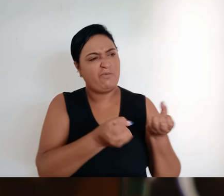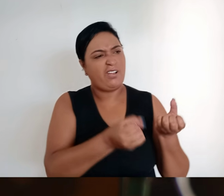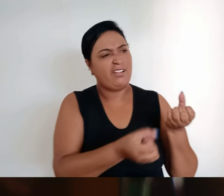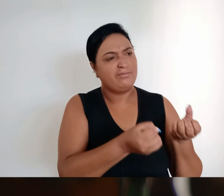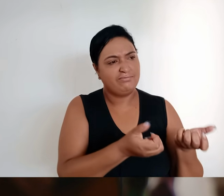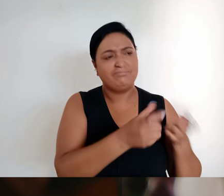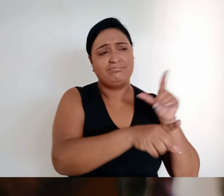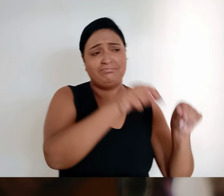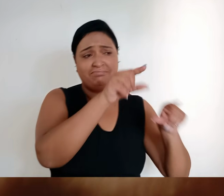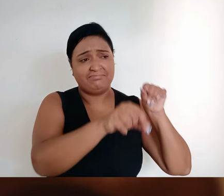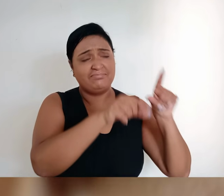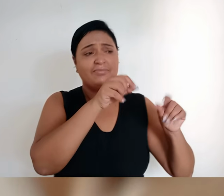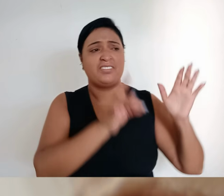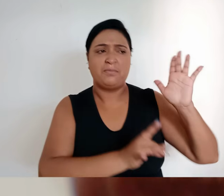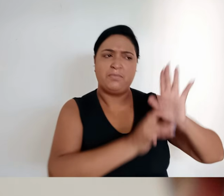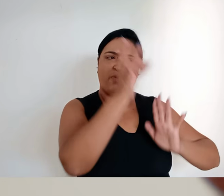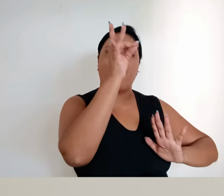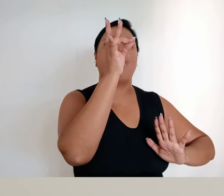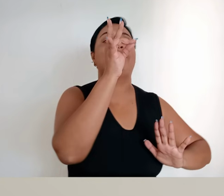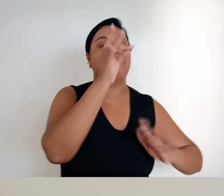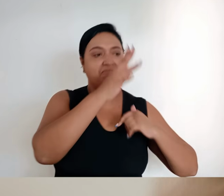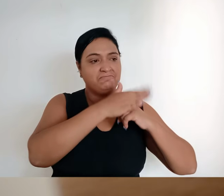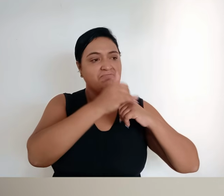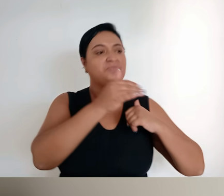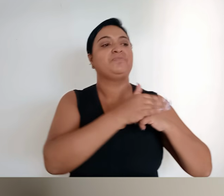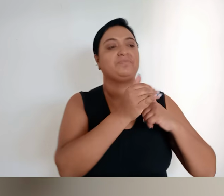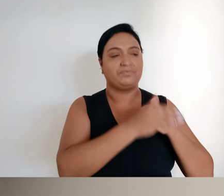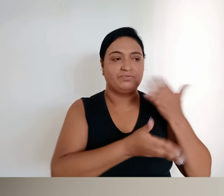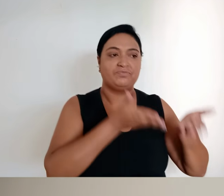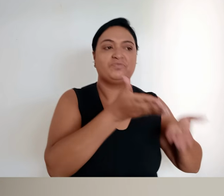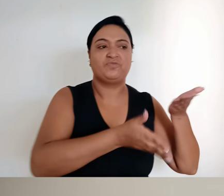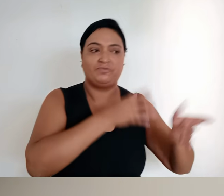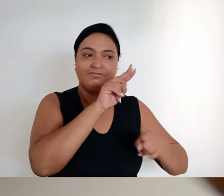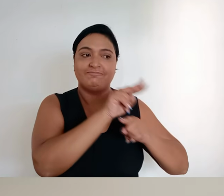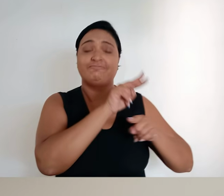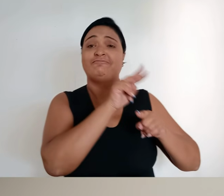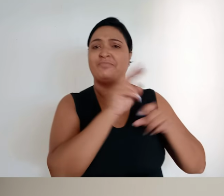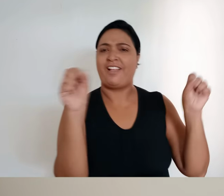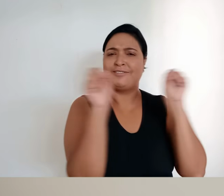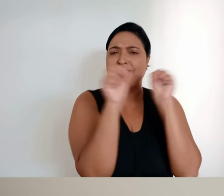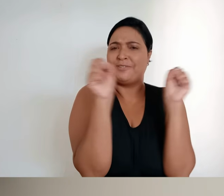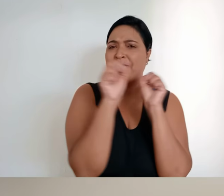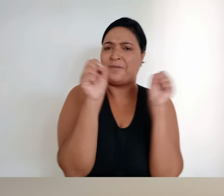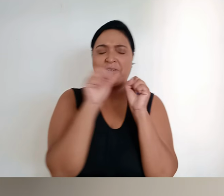covarde predileto, meu hater de estimação, que eu